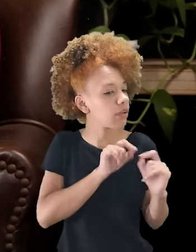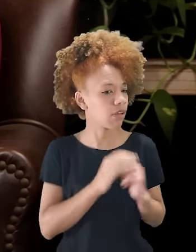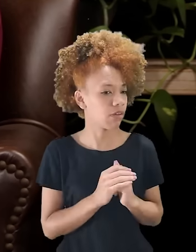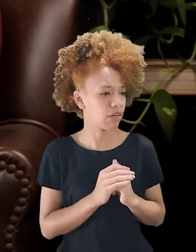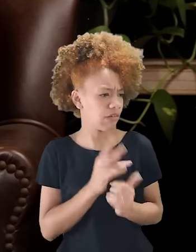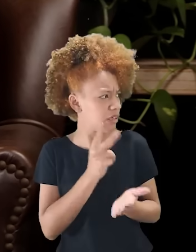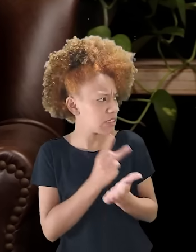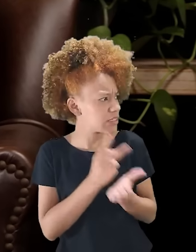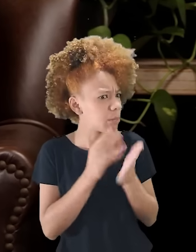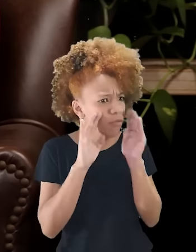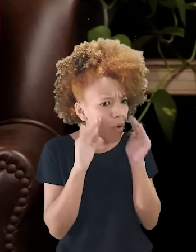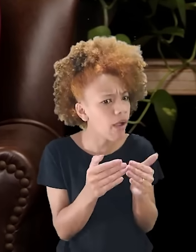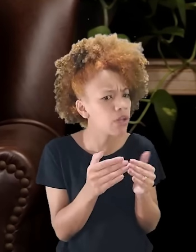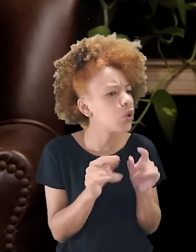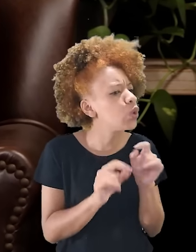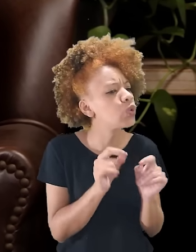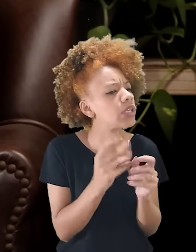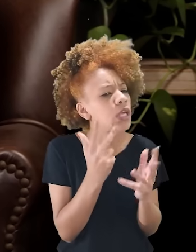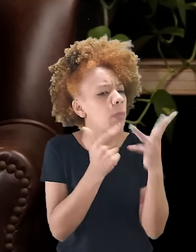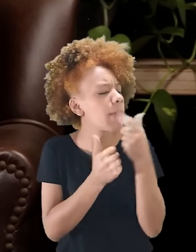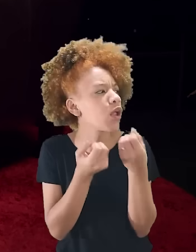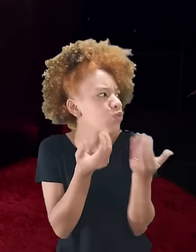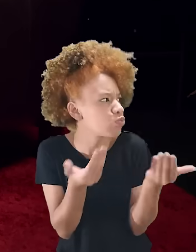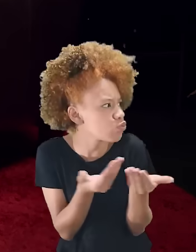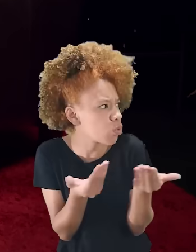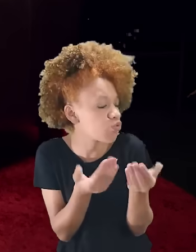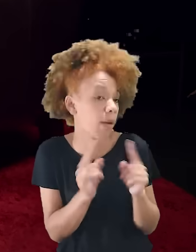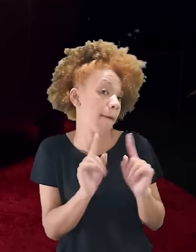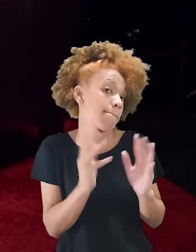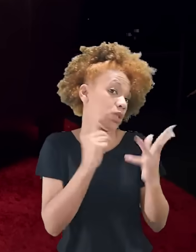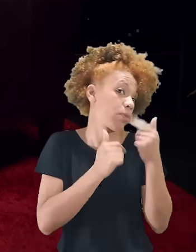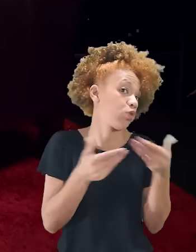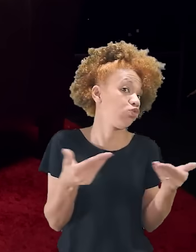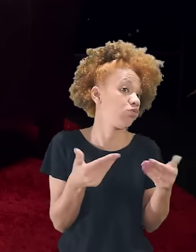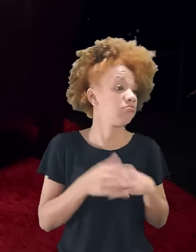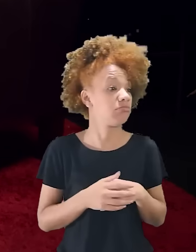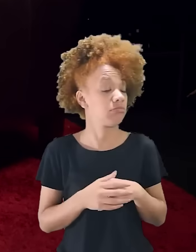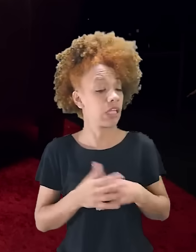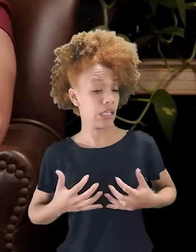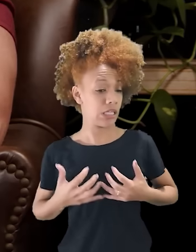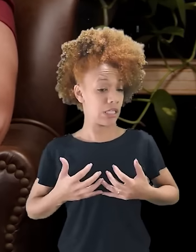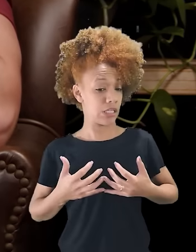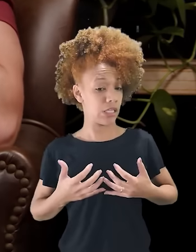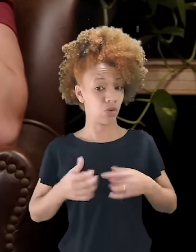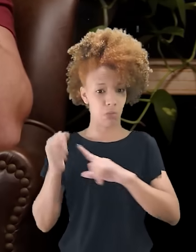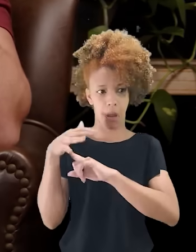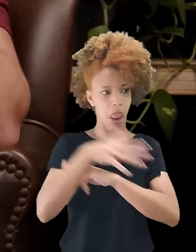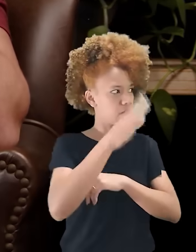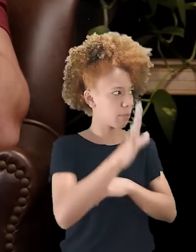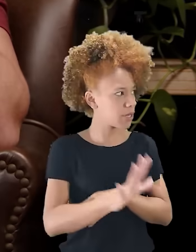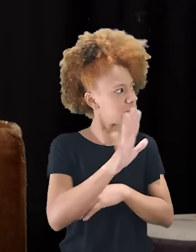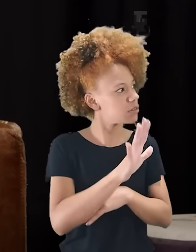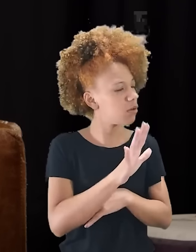de tá sempre focada no que é o belo de hoje só que o belo de hoje ele vai mand silicone Silicone Teve uma época que bombou no